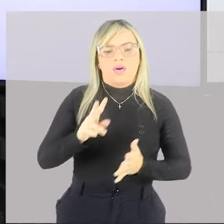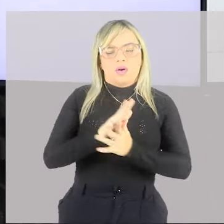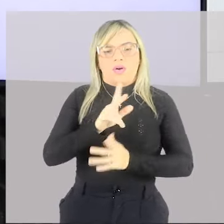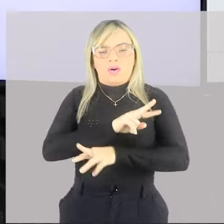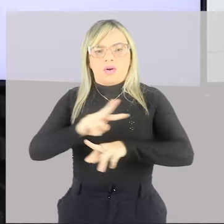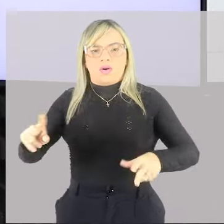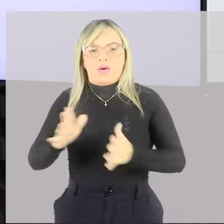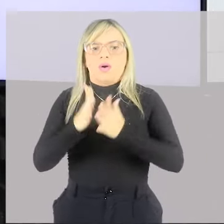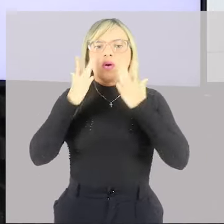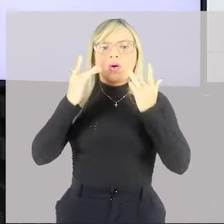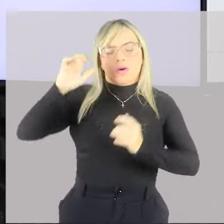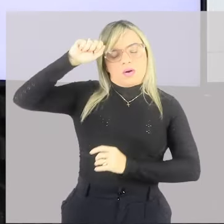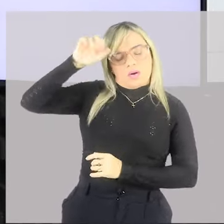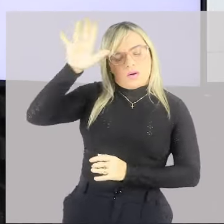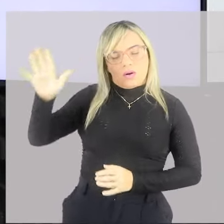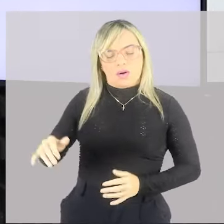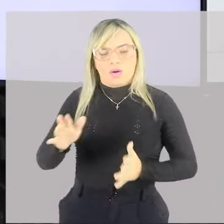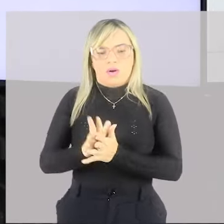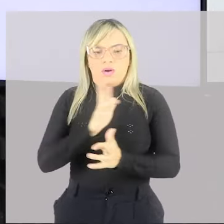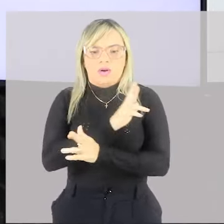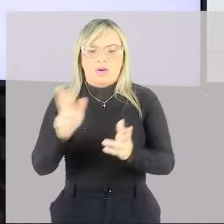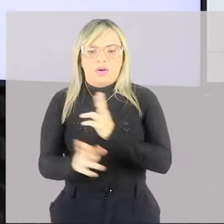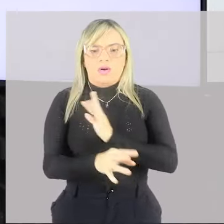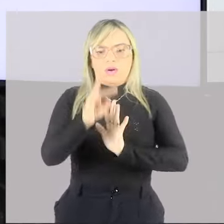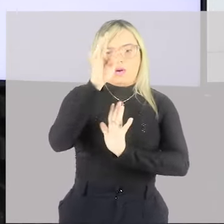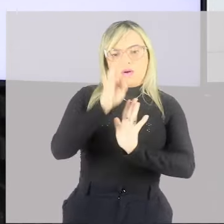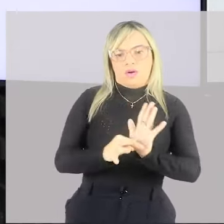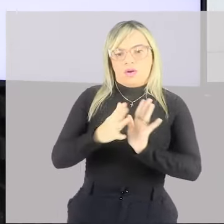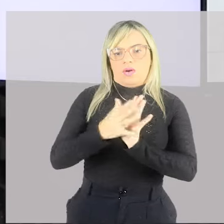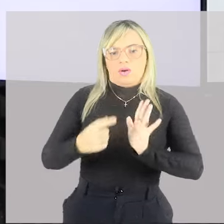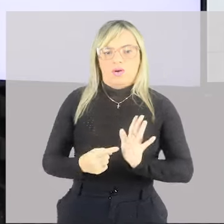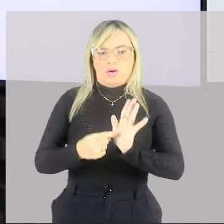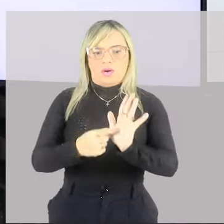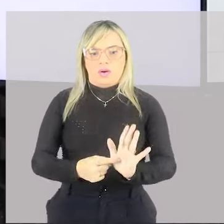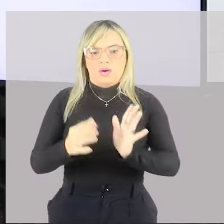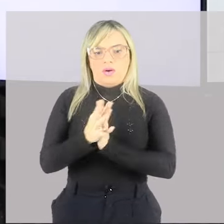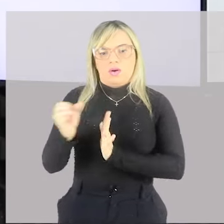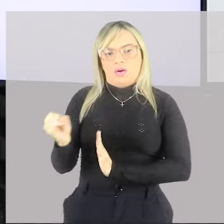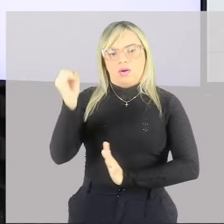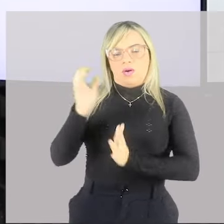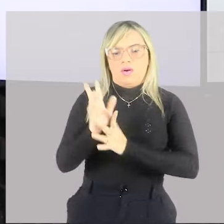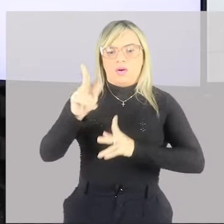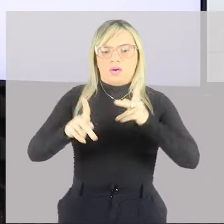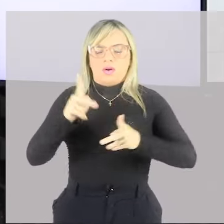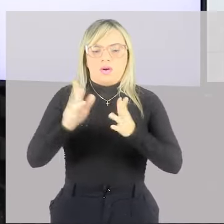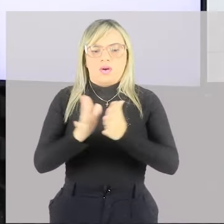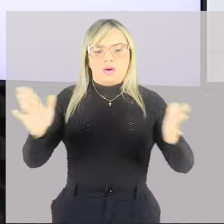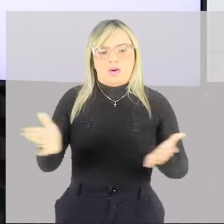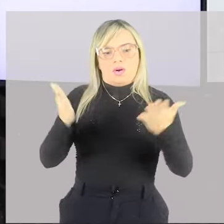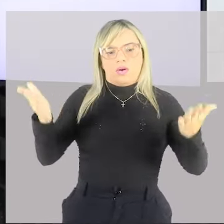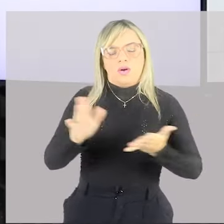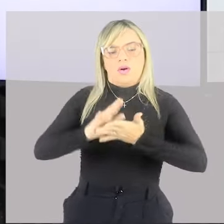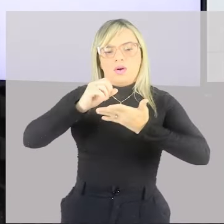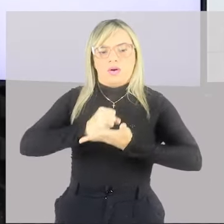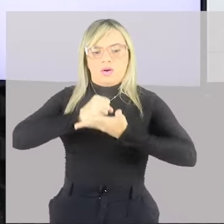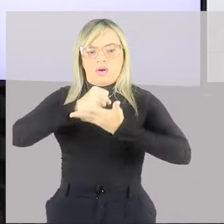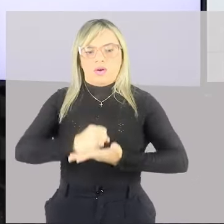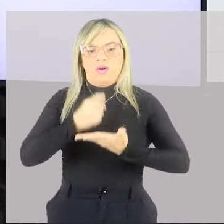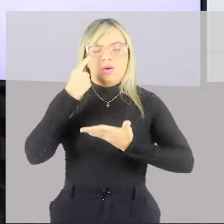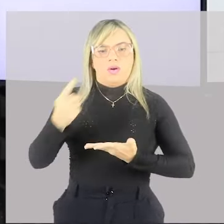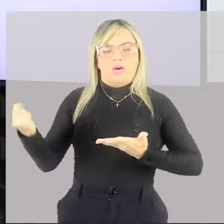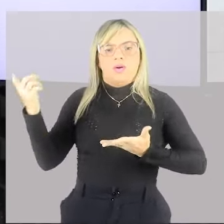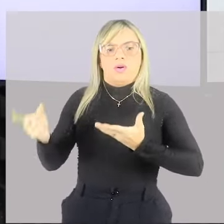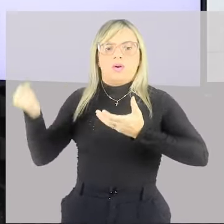coisas de acordo com o texto a arte mencionada é importante para os povos que a cultivam por colaborar para o